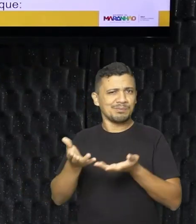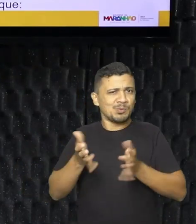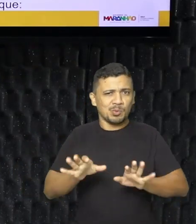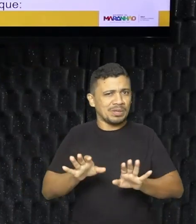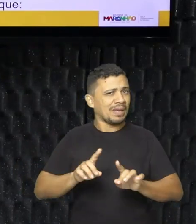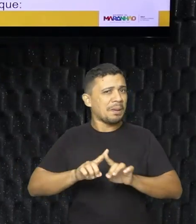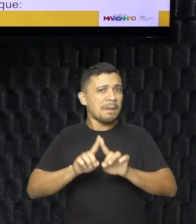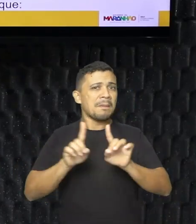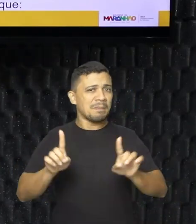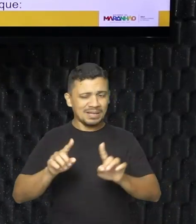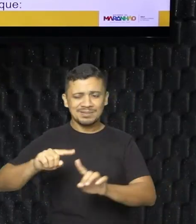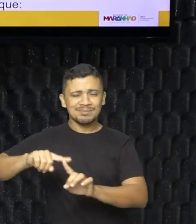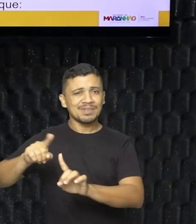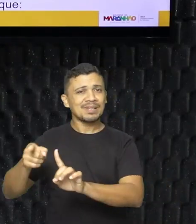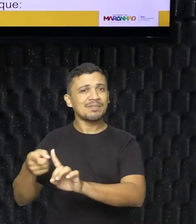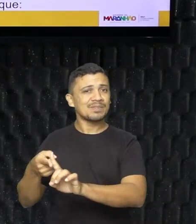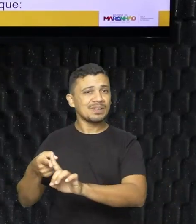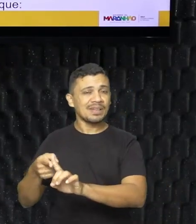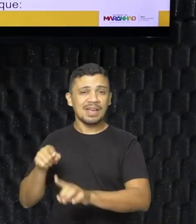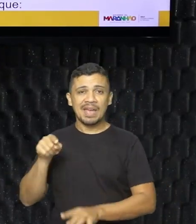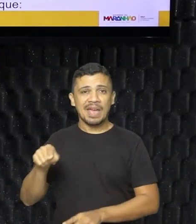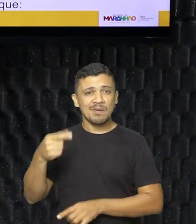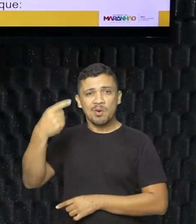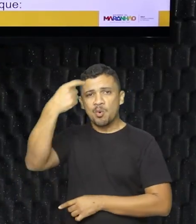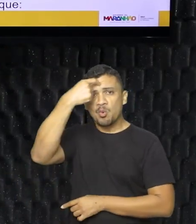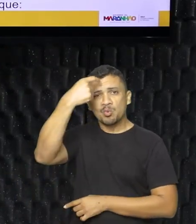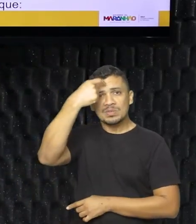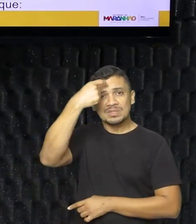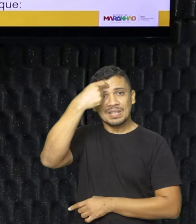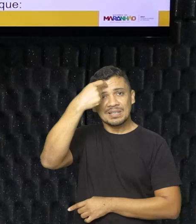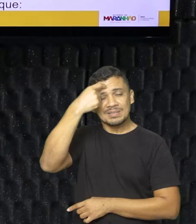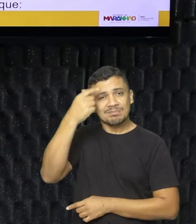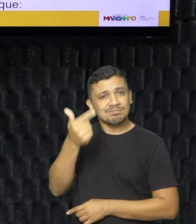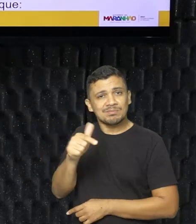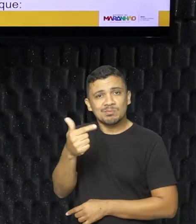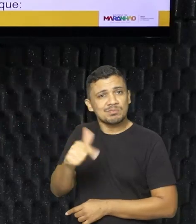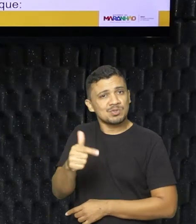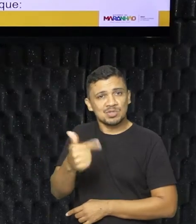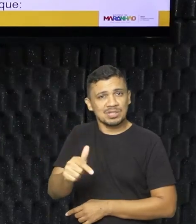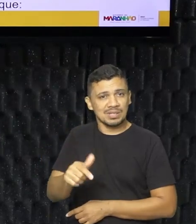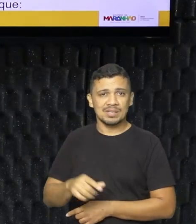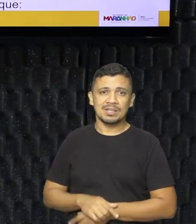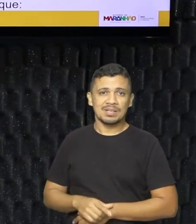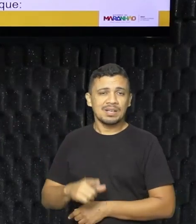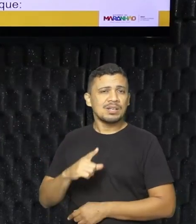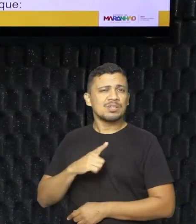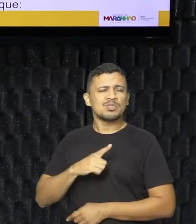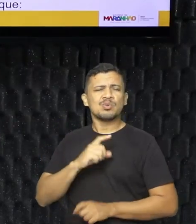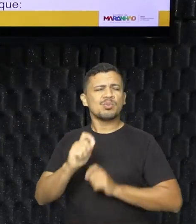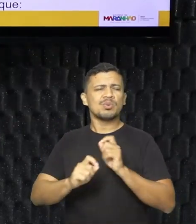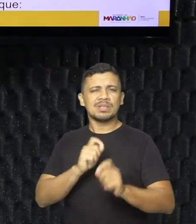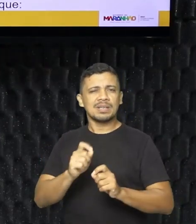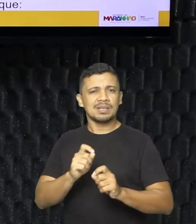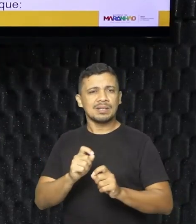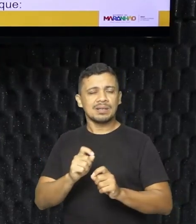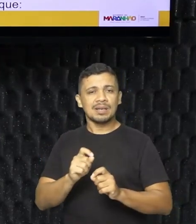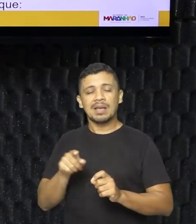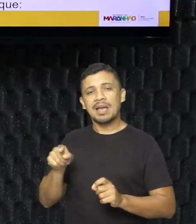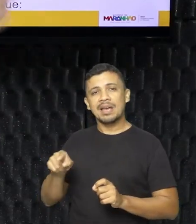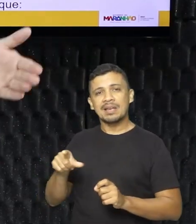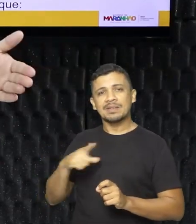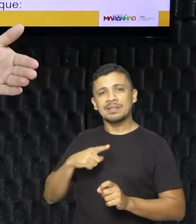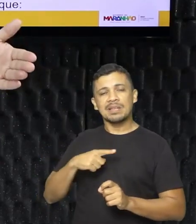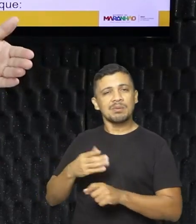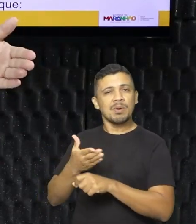não. Significa que ela não tinha consciência consolidada, forte o bastante, para ser disciplinada nas